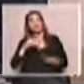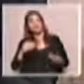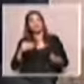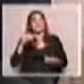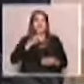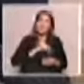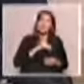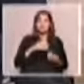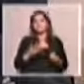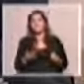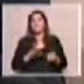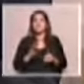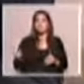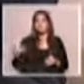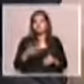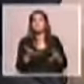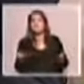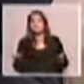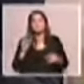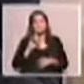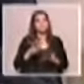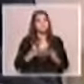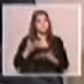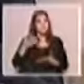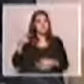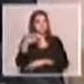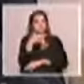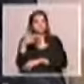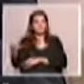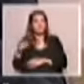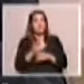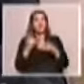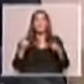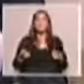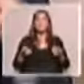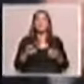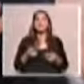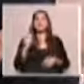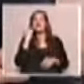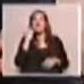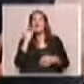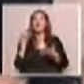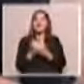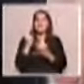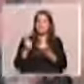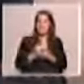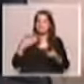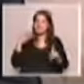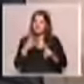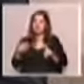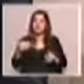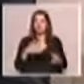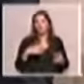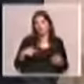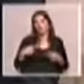muito importante salientar duas questões importantes se calhar, na reportagem que passou e dos ganhos indiretos com a atividade da vinicultura e do